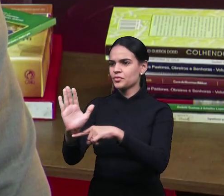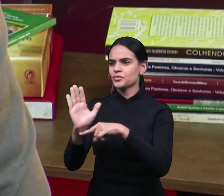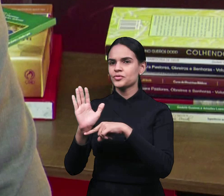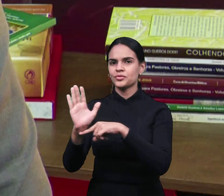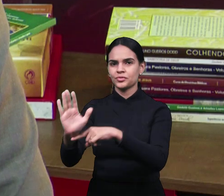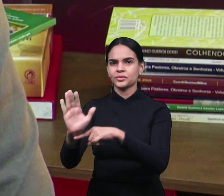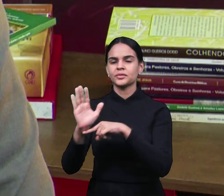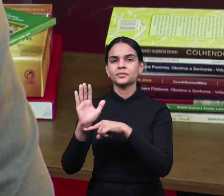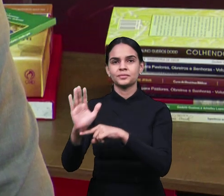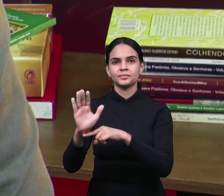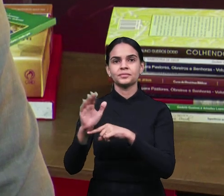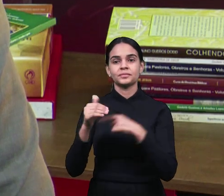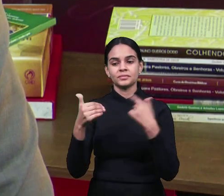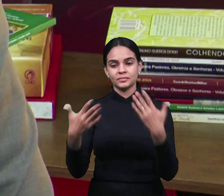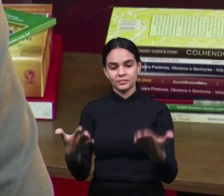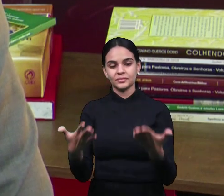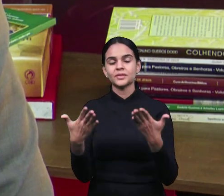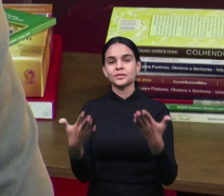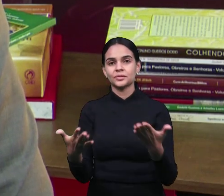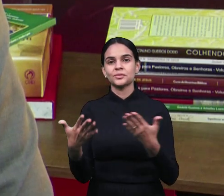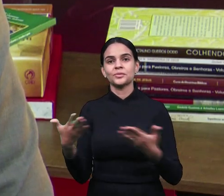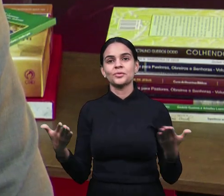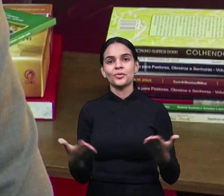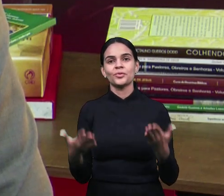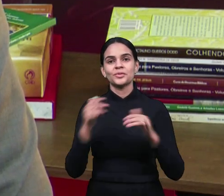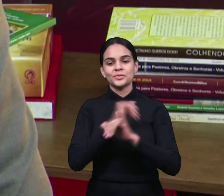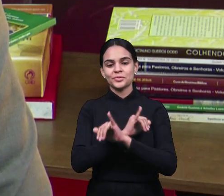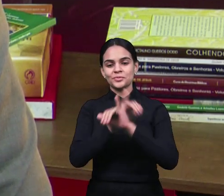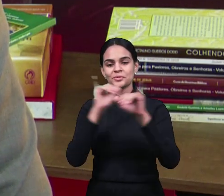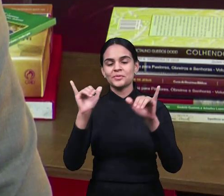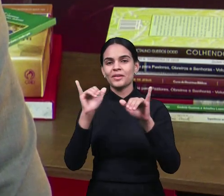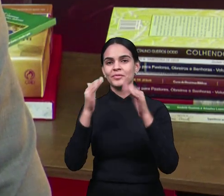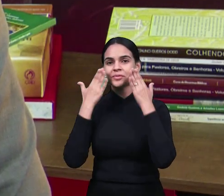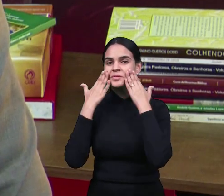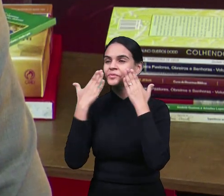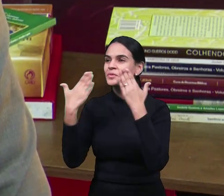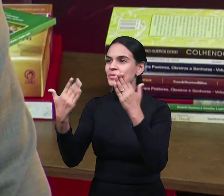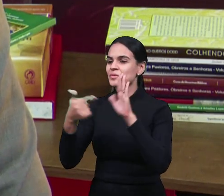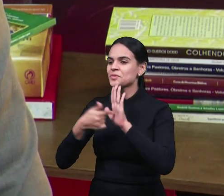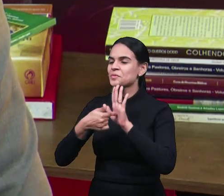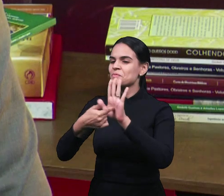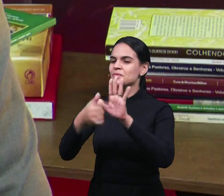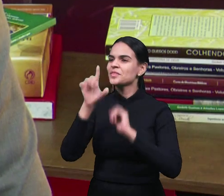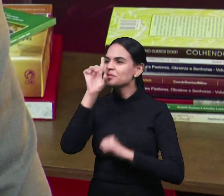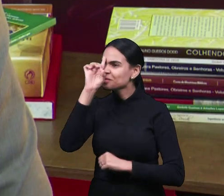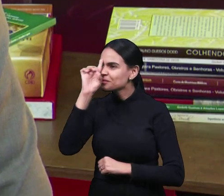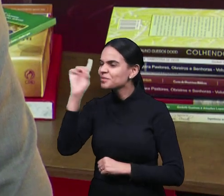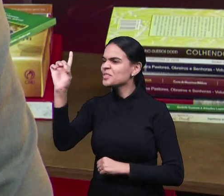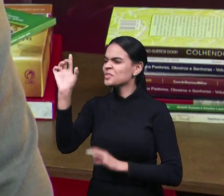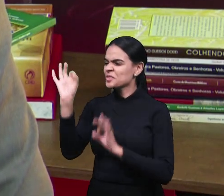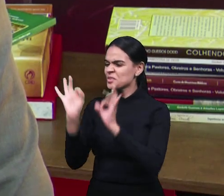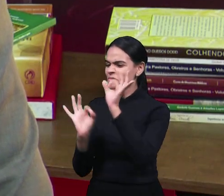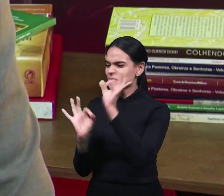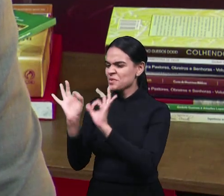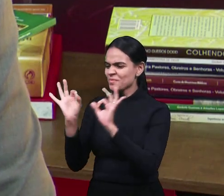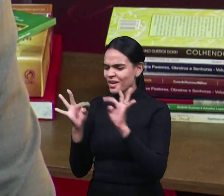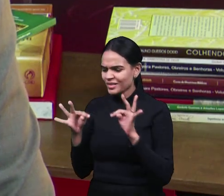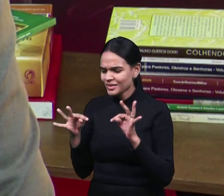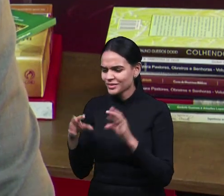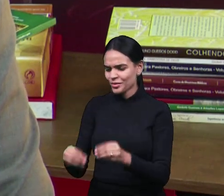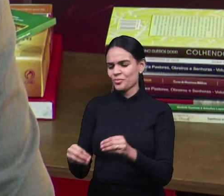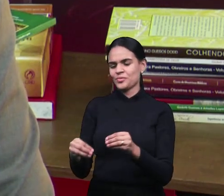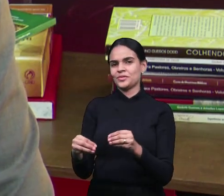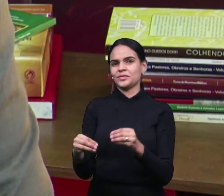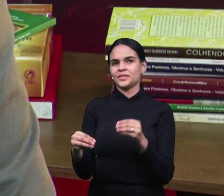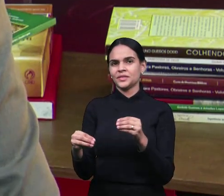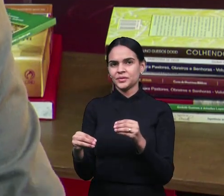neste momento que está sendo apresentado para você um Deus que provê todas as coisas, né? Abraão, talvez no último